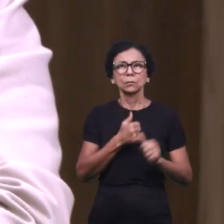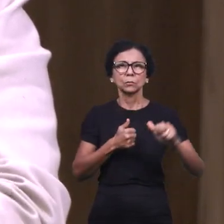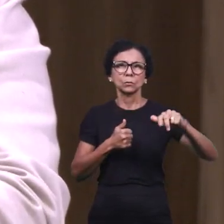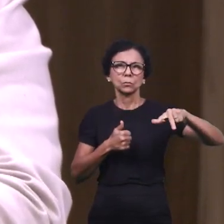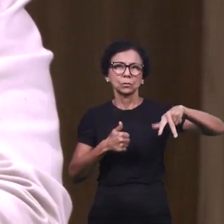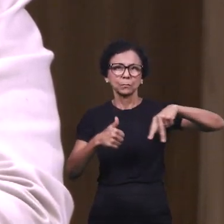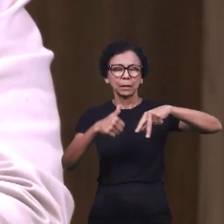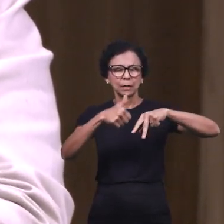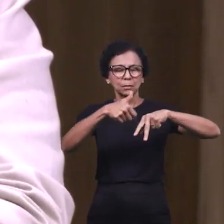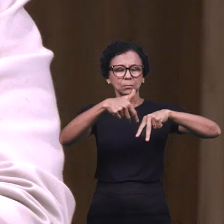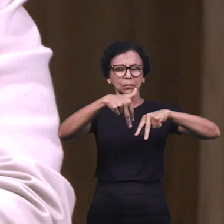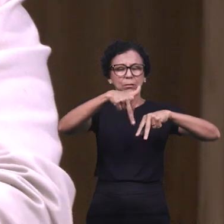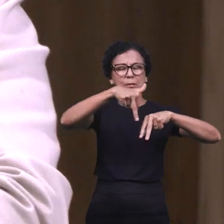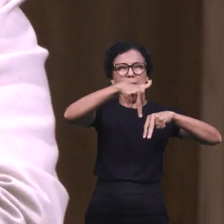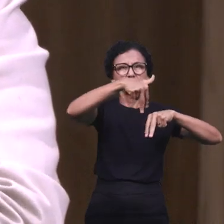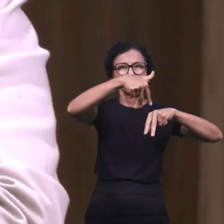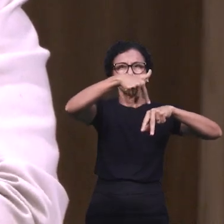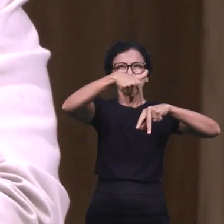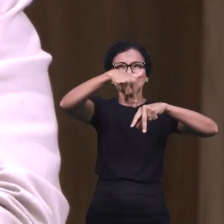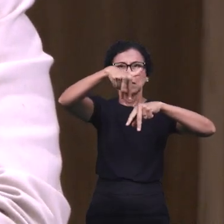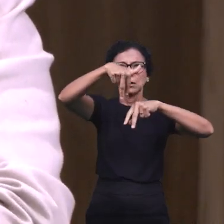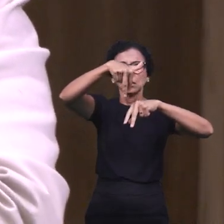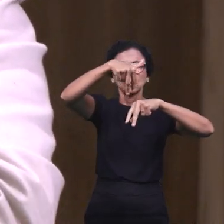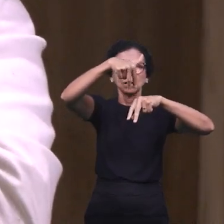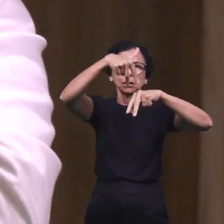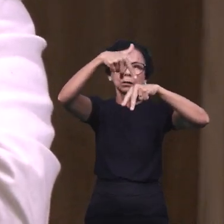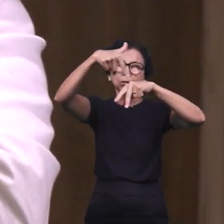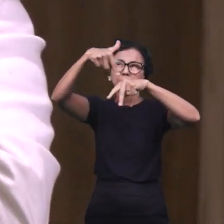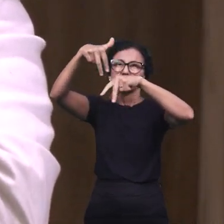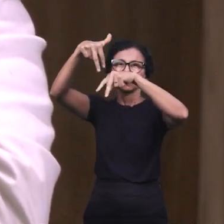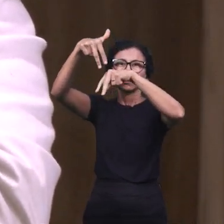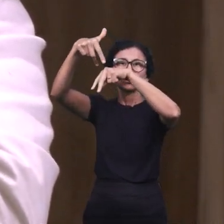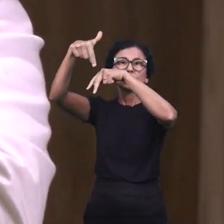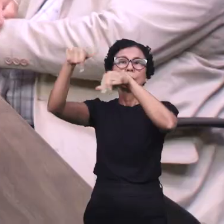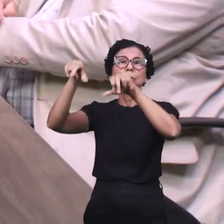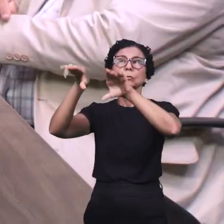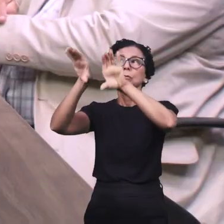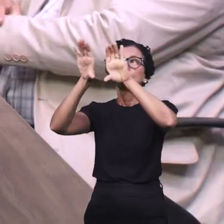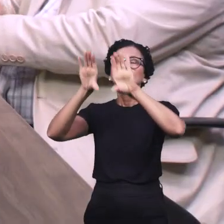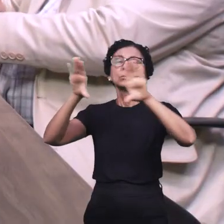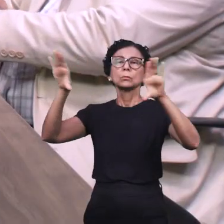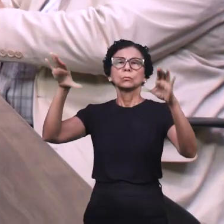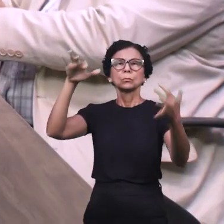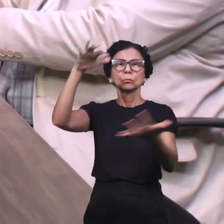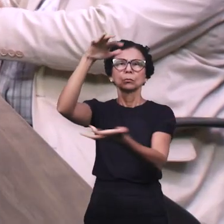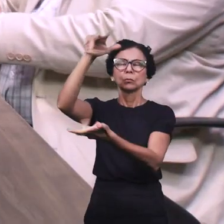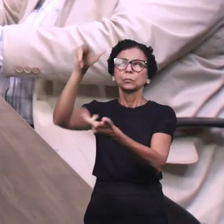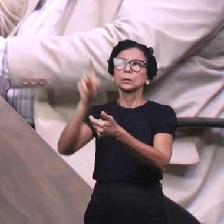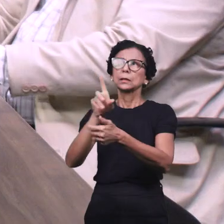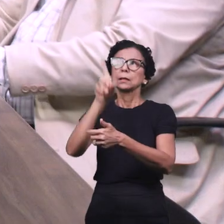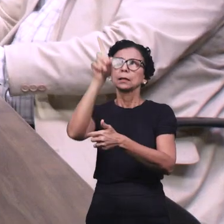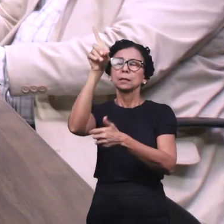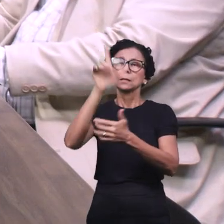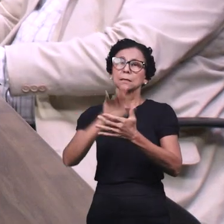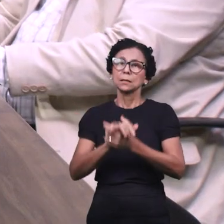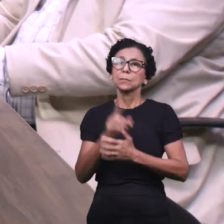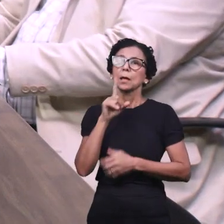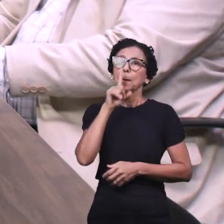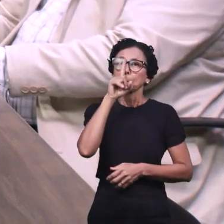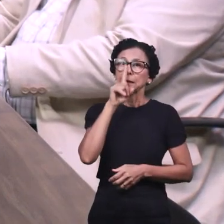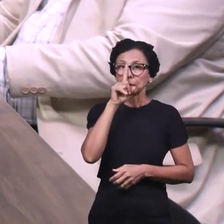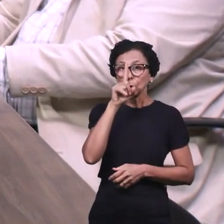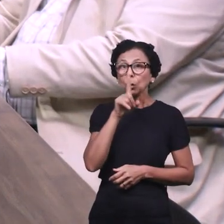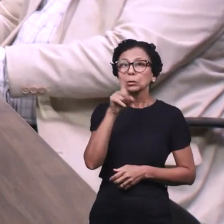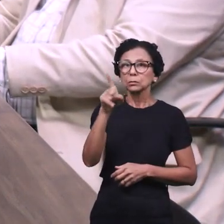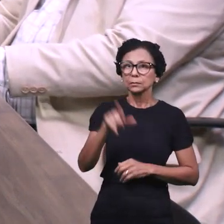há um estudo do Sol exatamente nisso, para que quando eles estiverem lá, não sejam atingidos, porque isso é muito nocivo. Mas, em